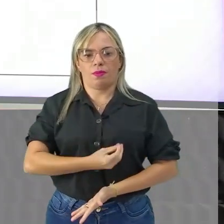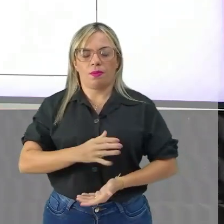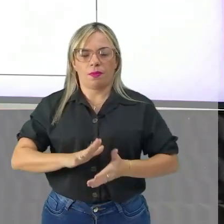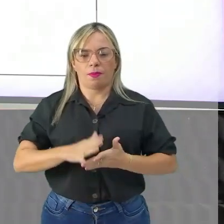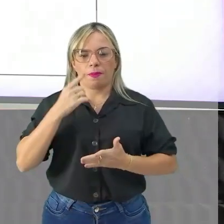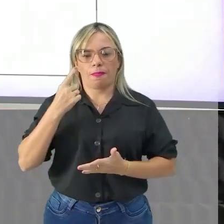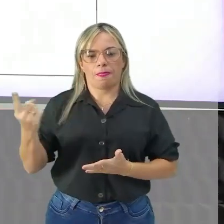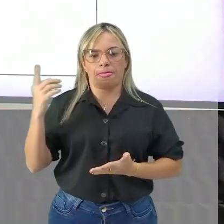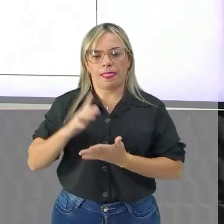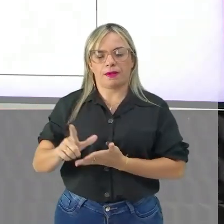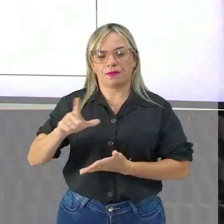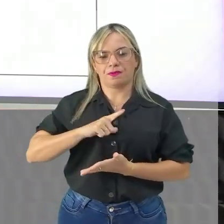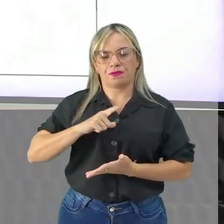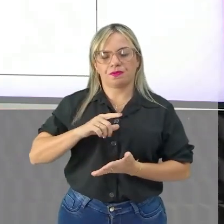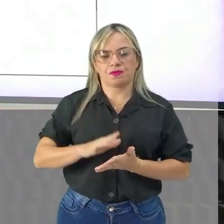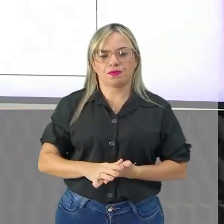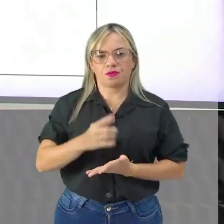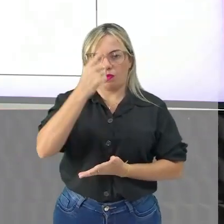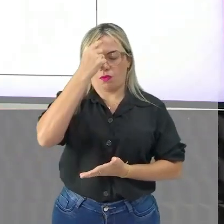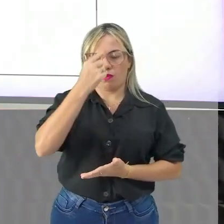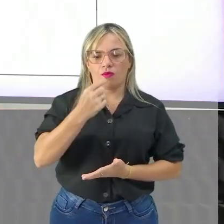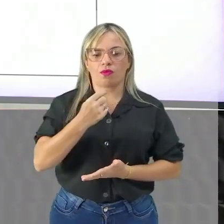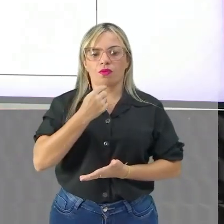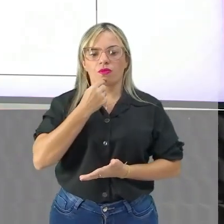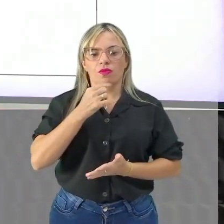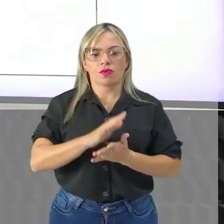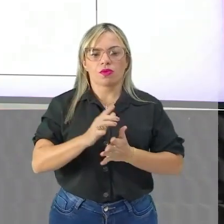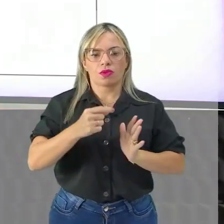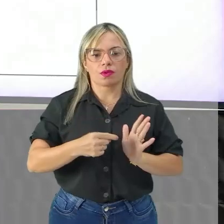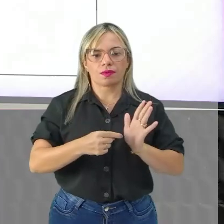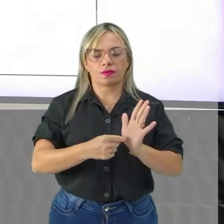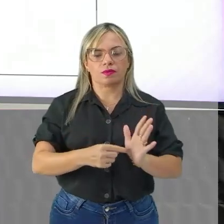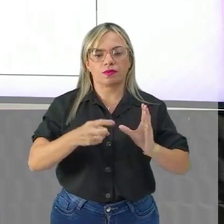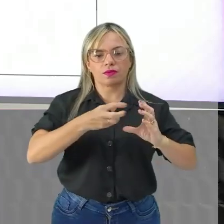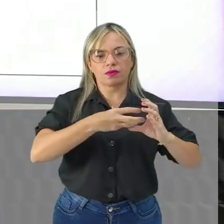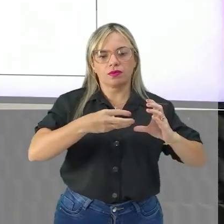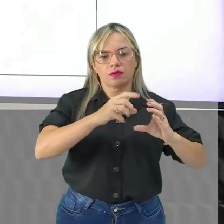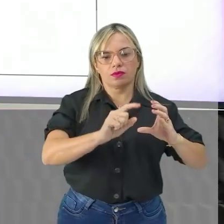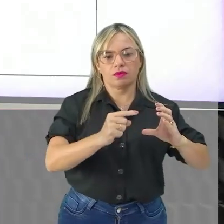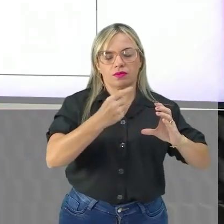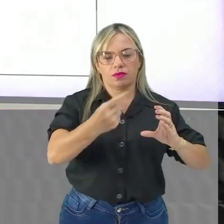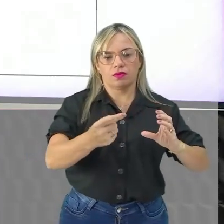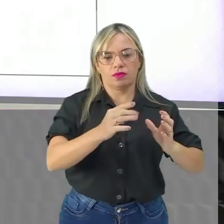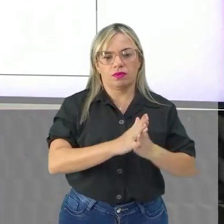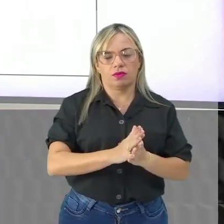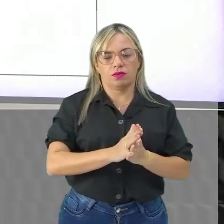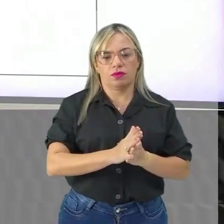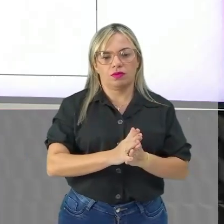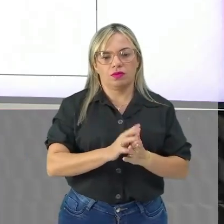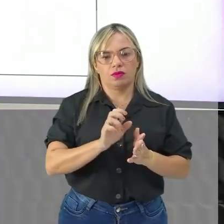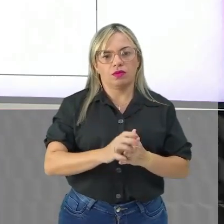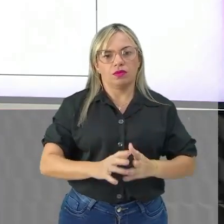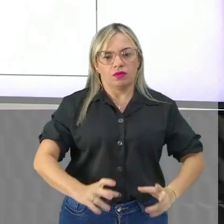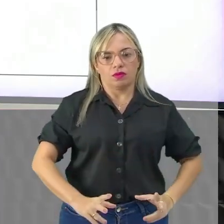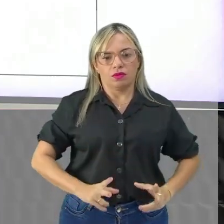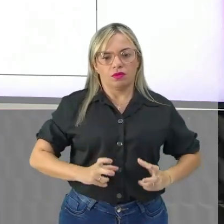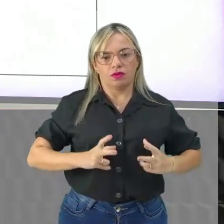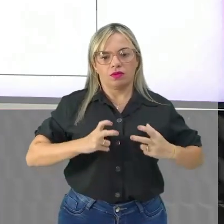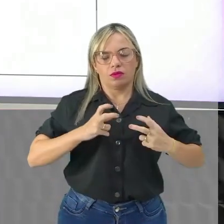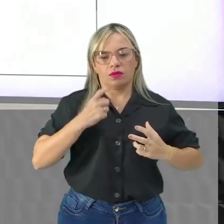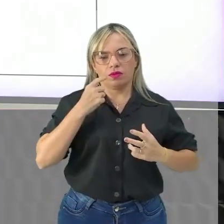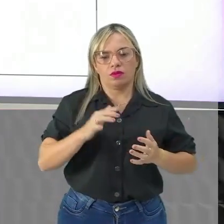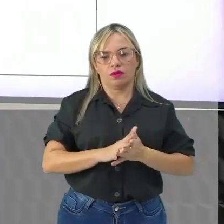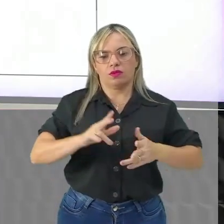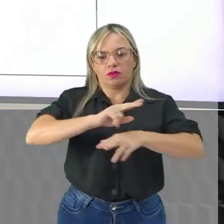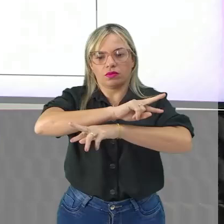Então, aqui a gente tem um esquema, né, mostrando isso, né? Então, a célula 1, o agente cancerígeno, tem a multiplicação